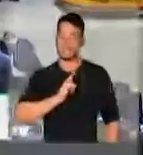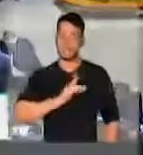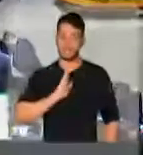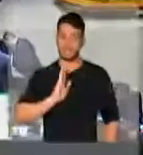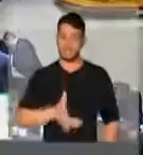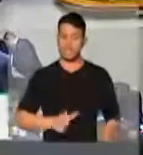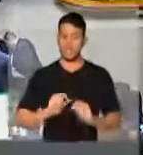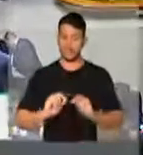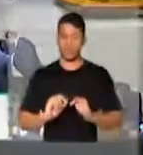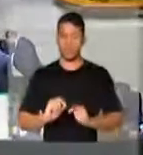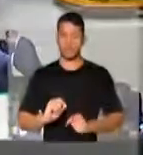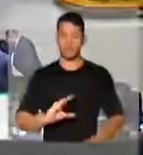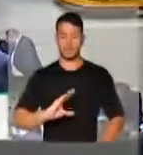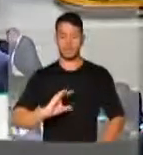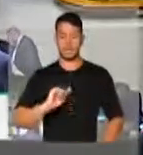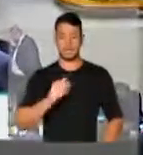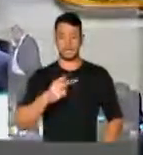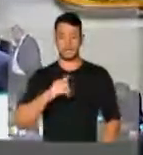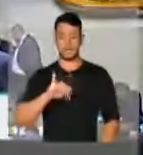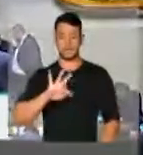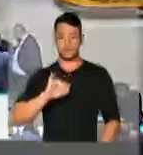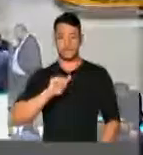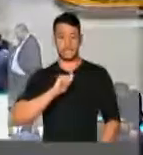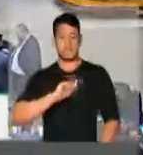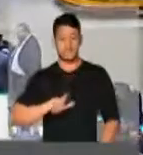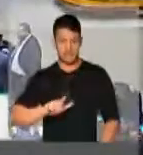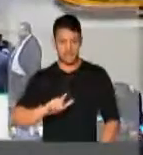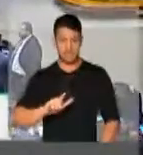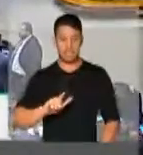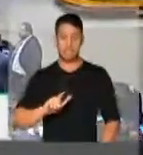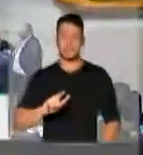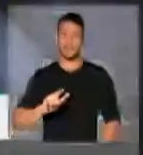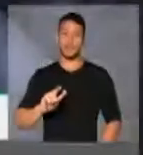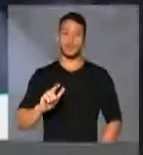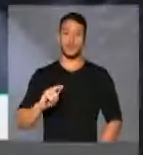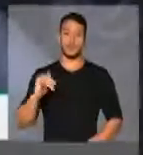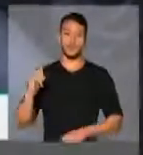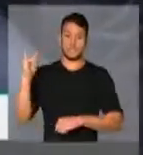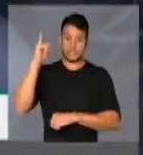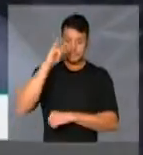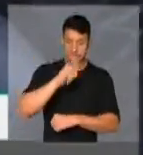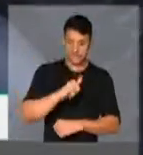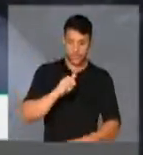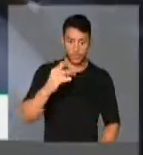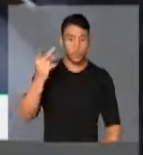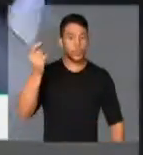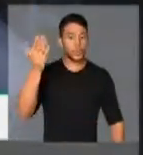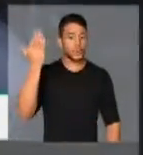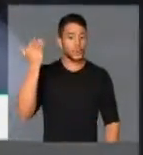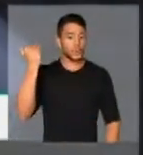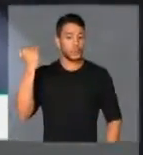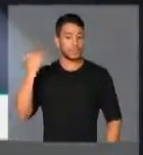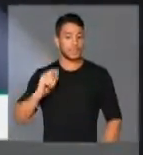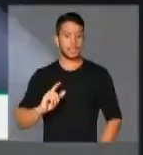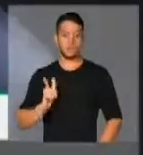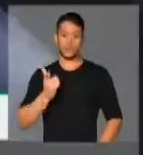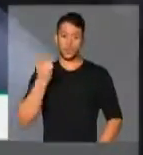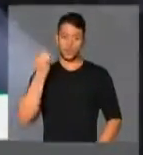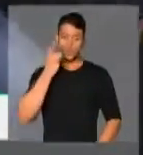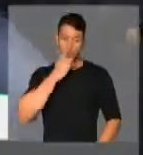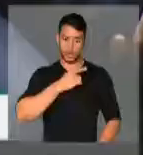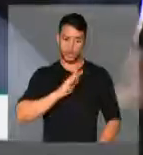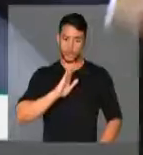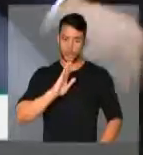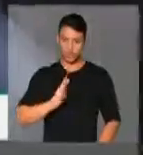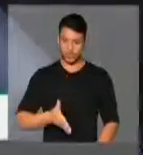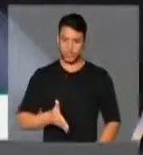abertura 100% capital estrangeiro na aviação comercial, na época de Sebastiano Piñera, que